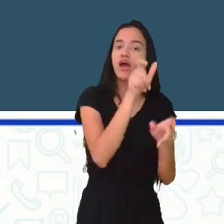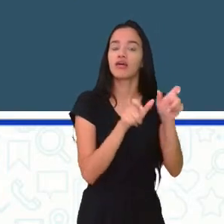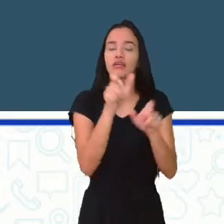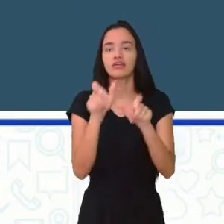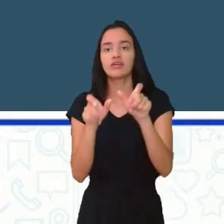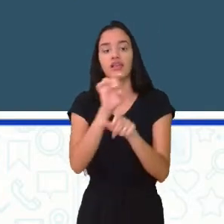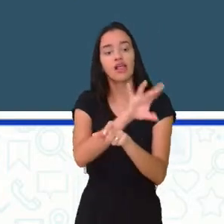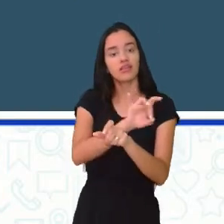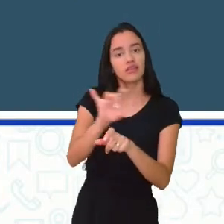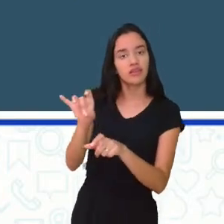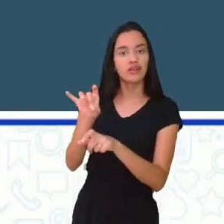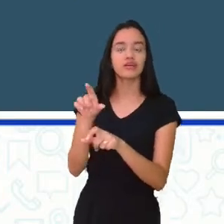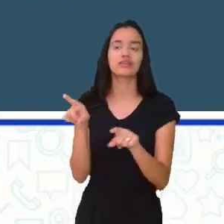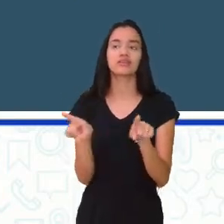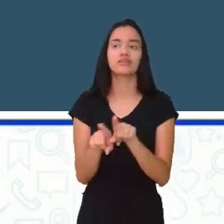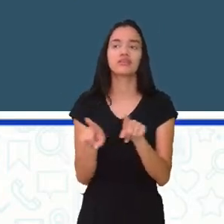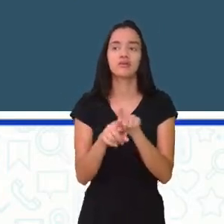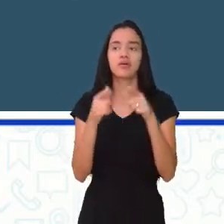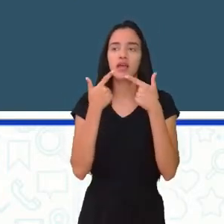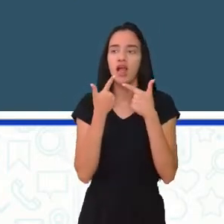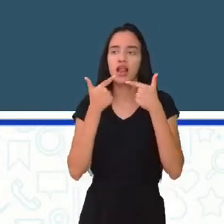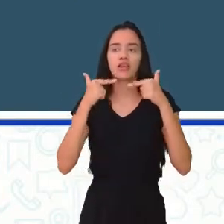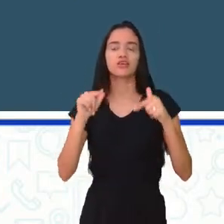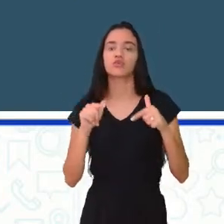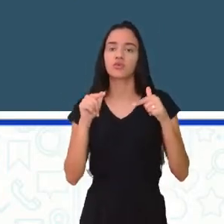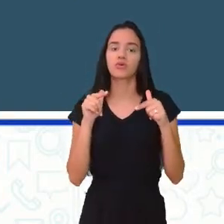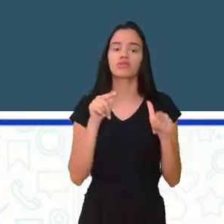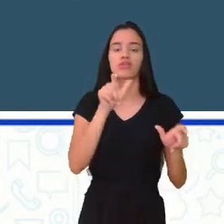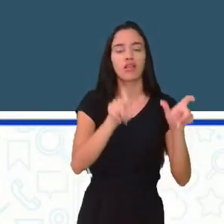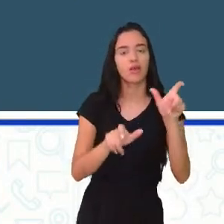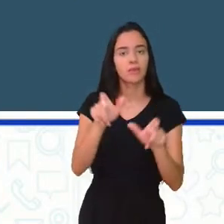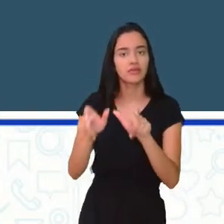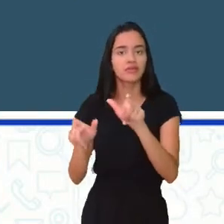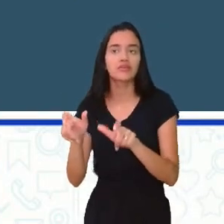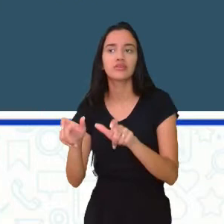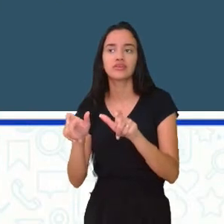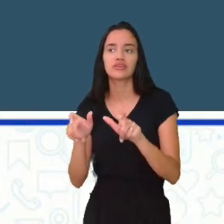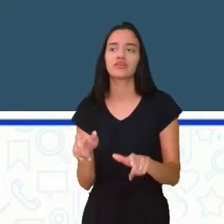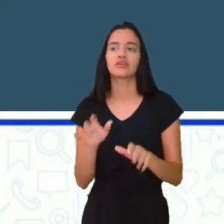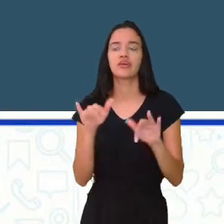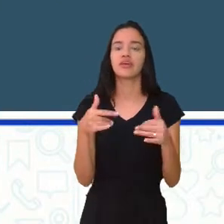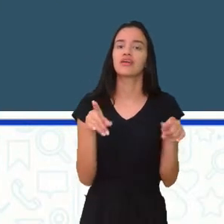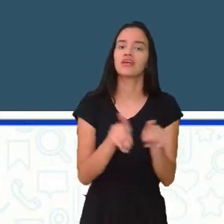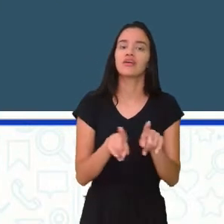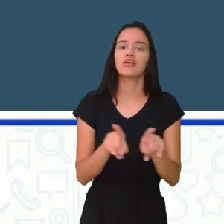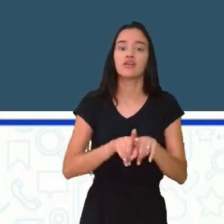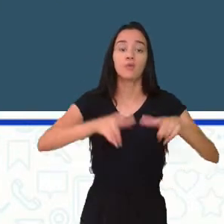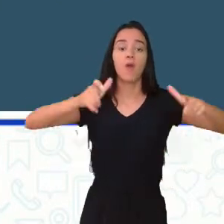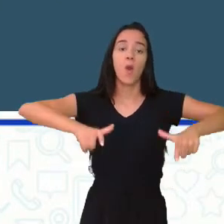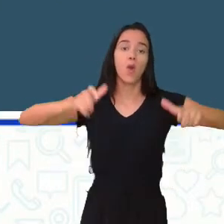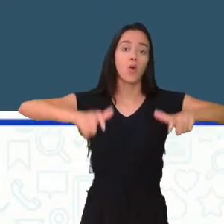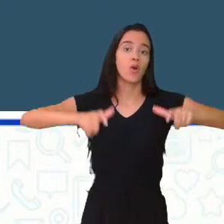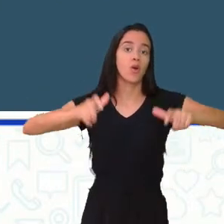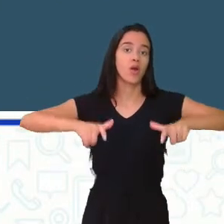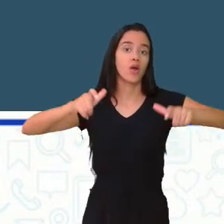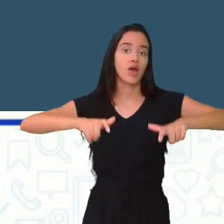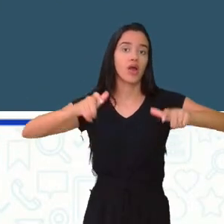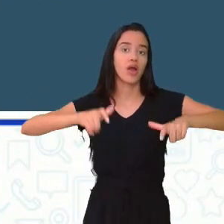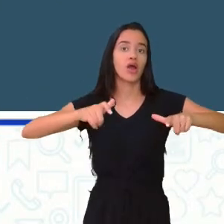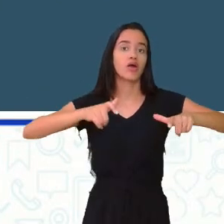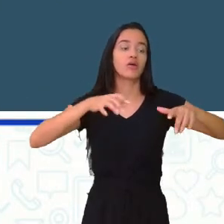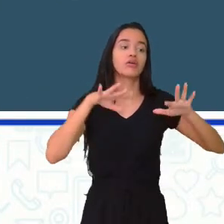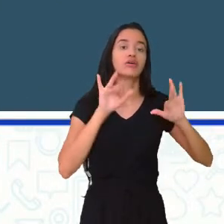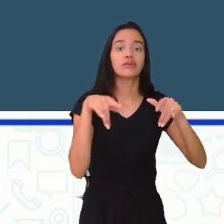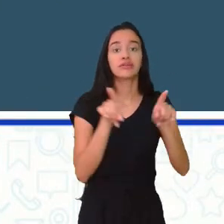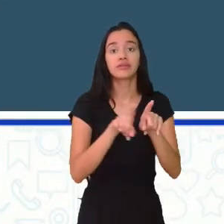listagem inicial das personagens, não é? Indicações sobre o cenário e guarda-roupa, não é?